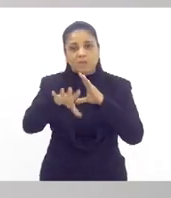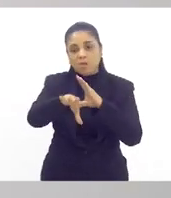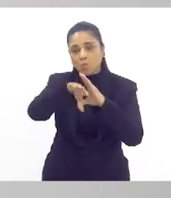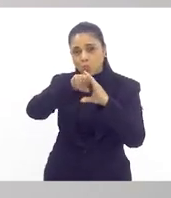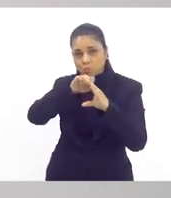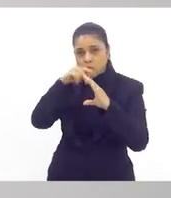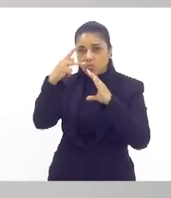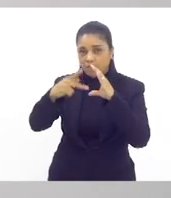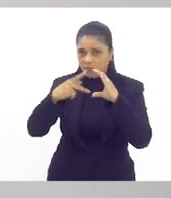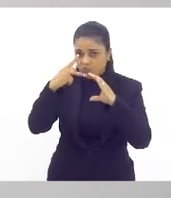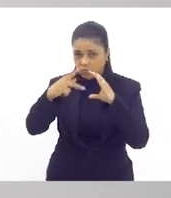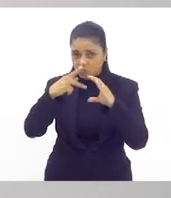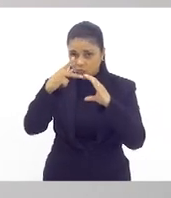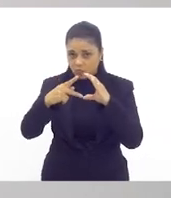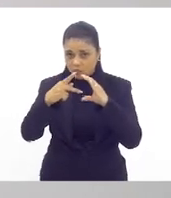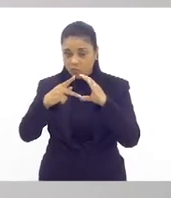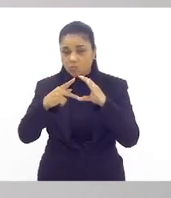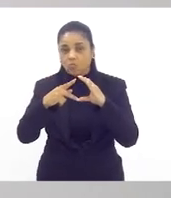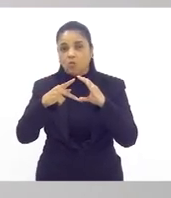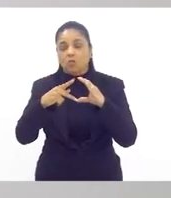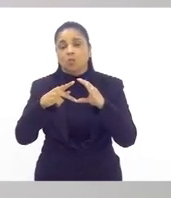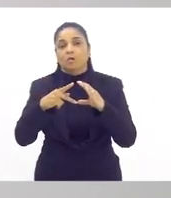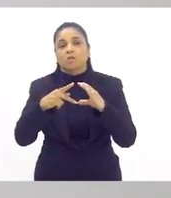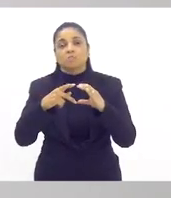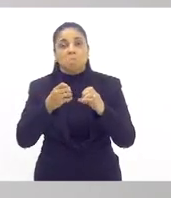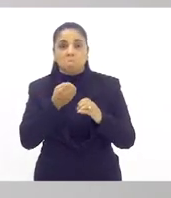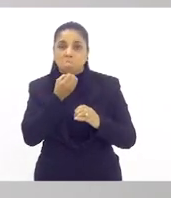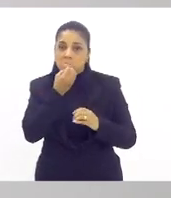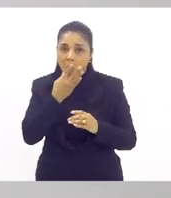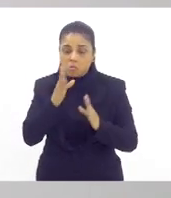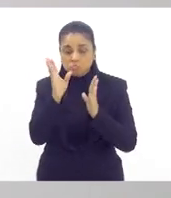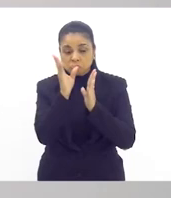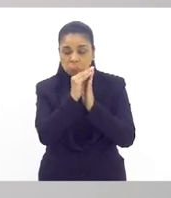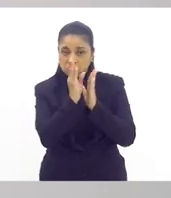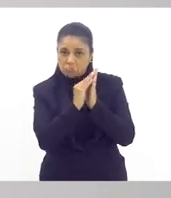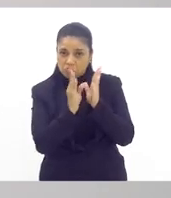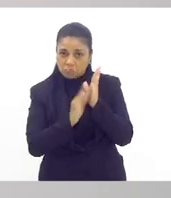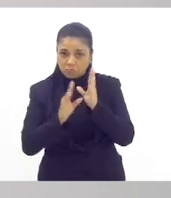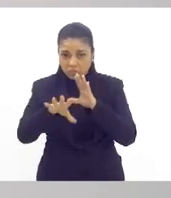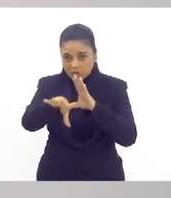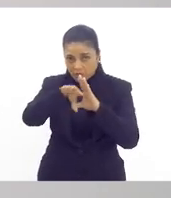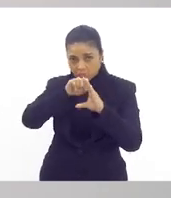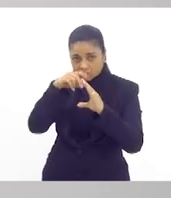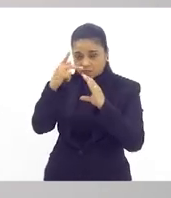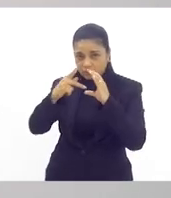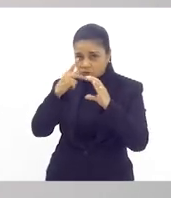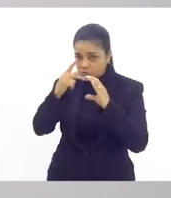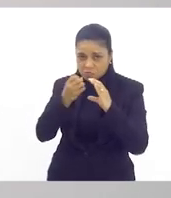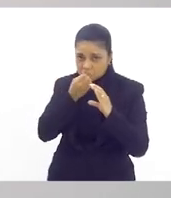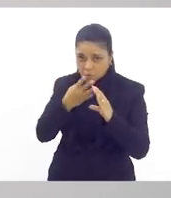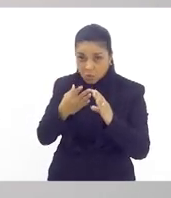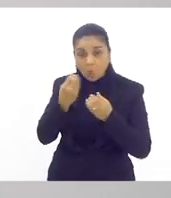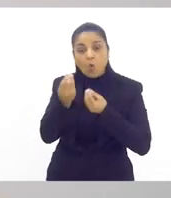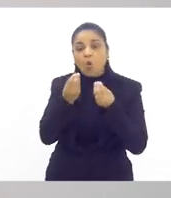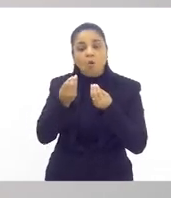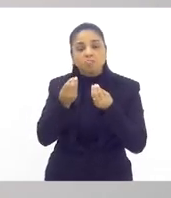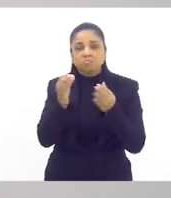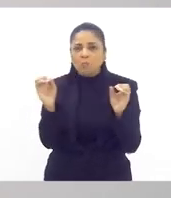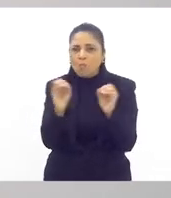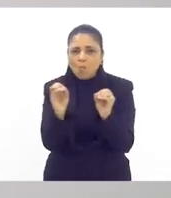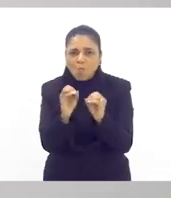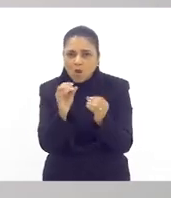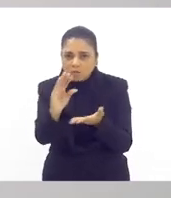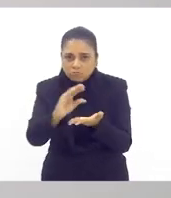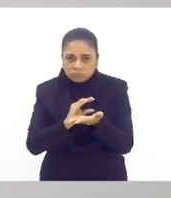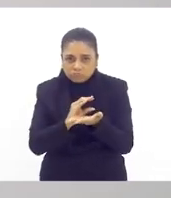e que não se produz bons conteúdos de audiovisual sem dinheiro com